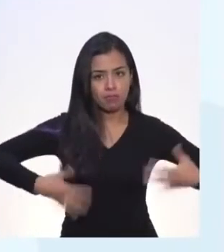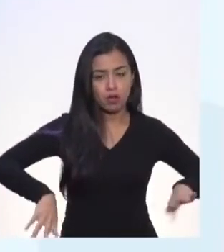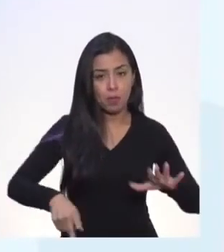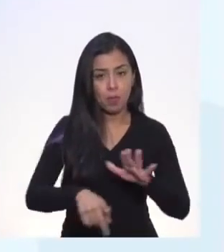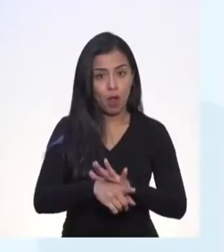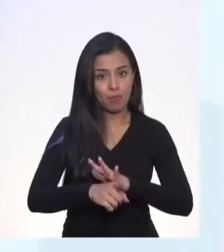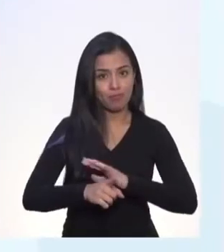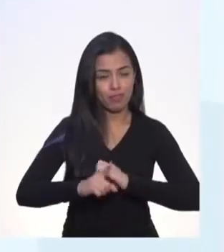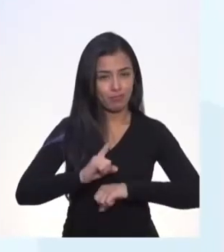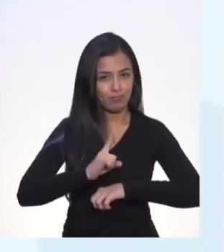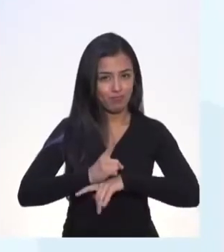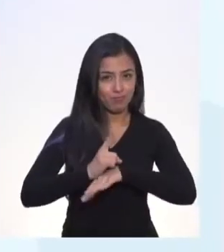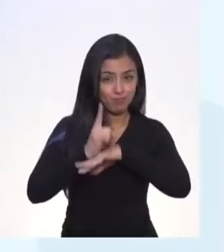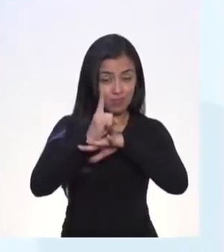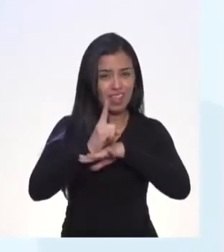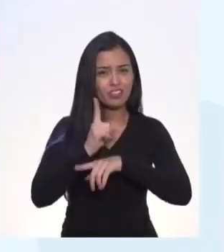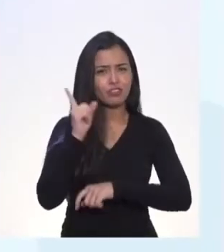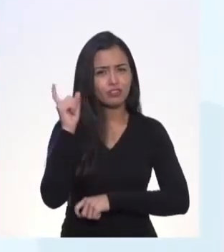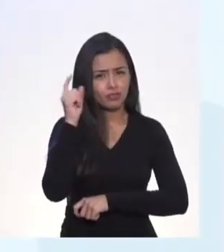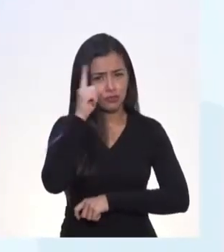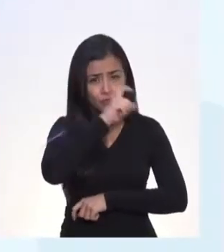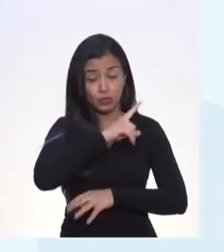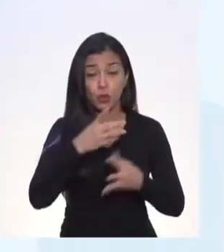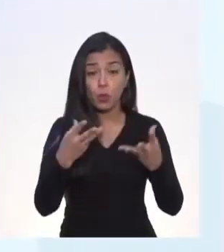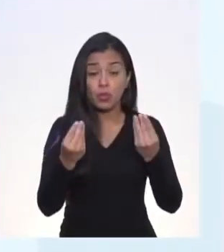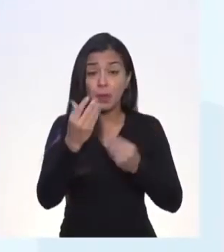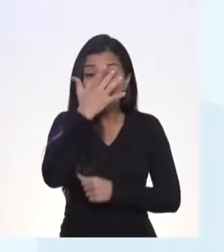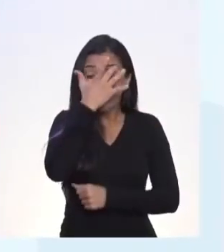bem difícil. Muita gente precisa